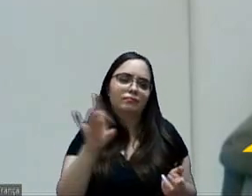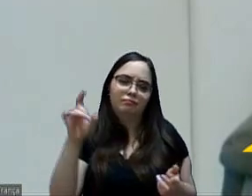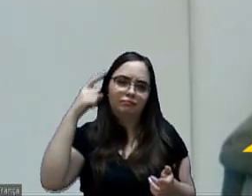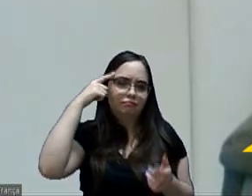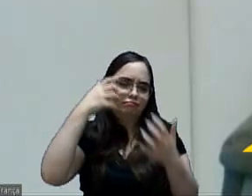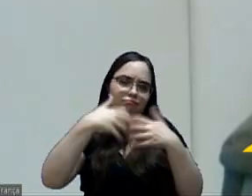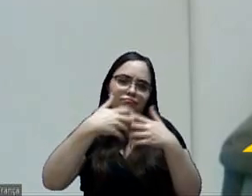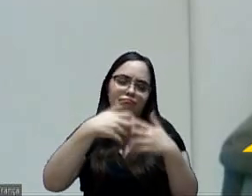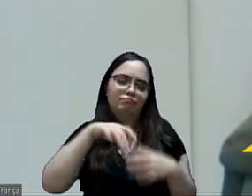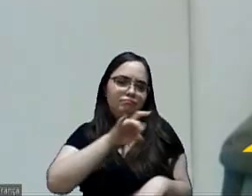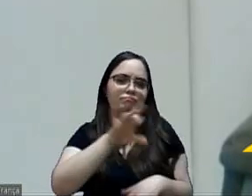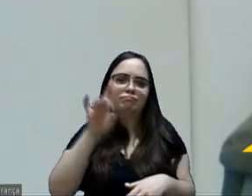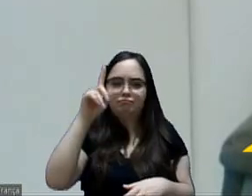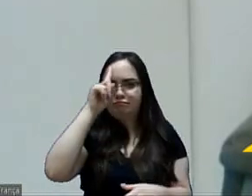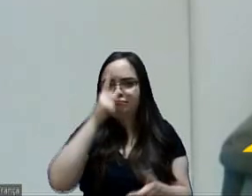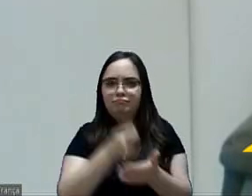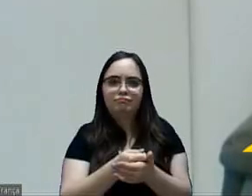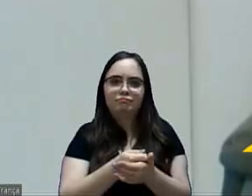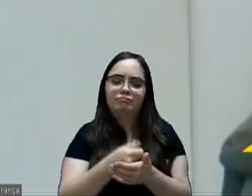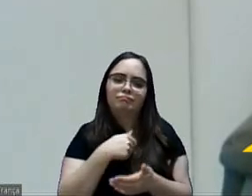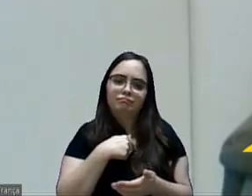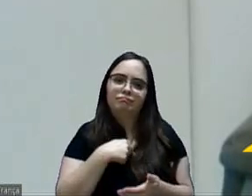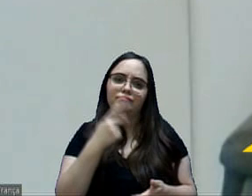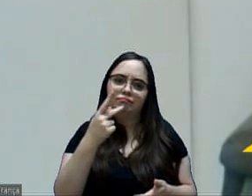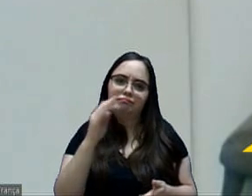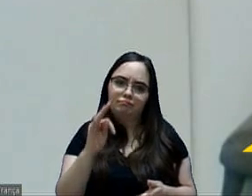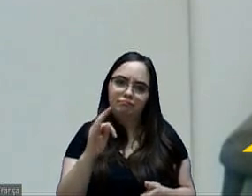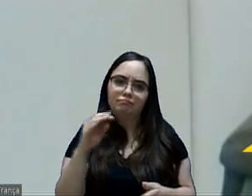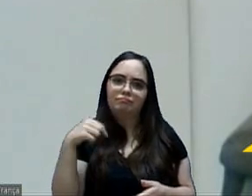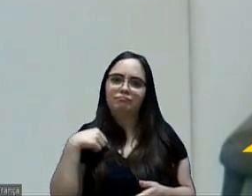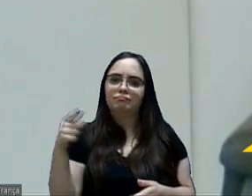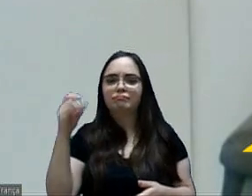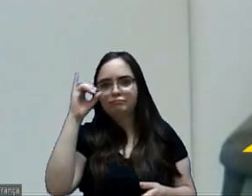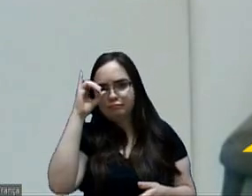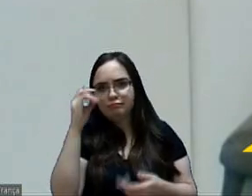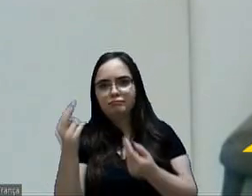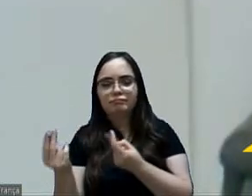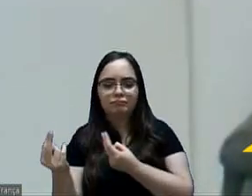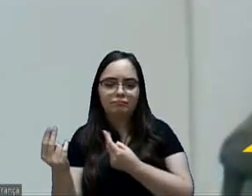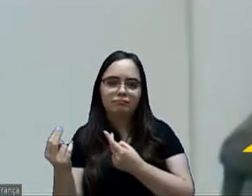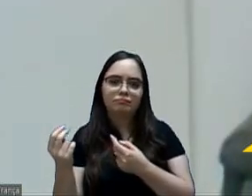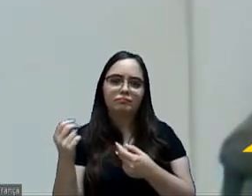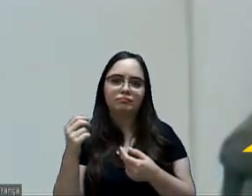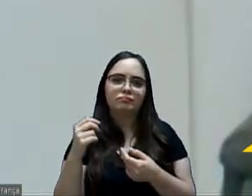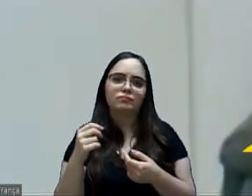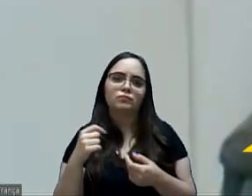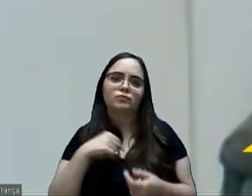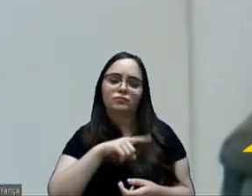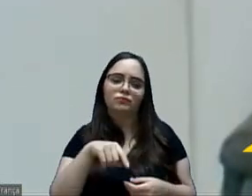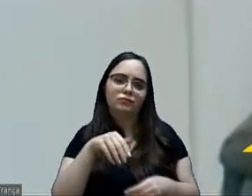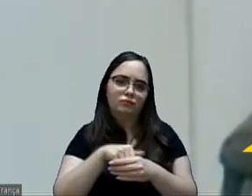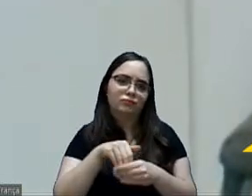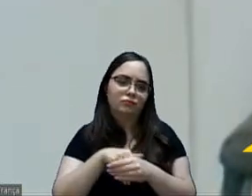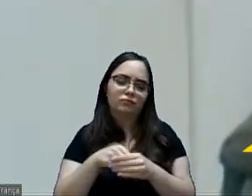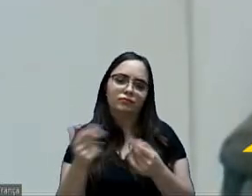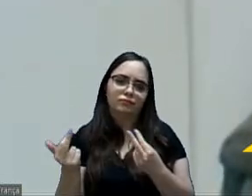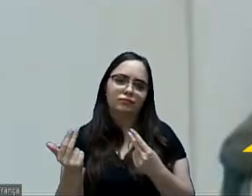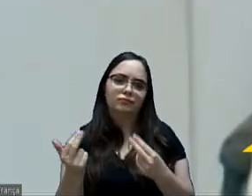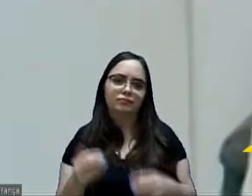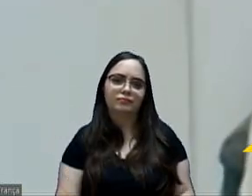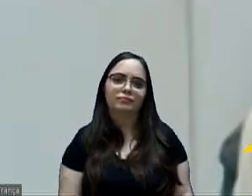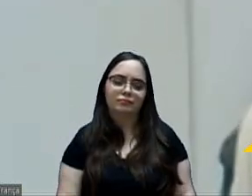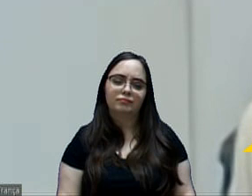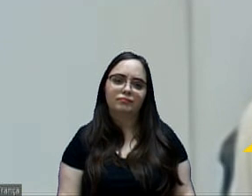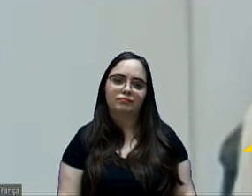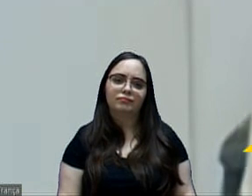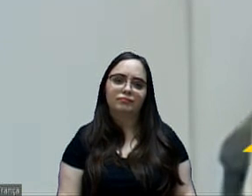de acordo com o pensamento do Partido dos Trabalhadores, do que eu e a vereadora Yara, enquanto bancada, tirarmos junto, nós vamos votar. Mas eu queria,